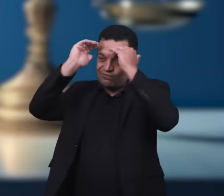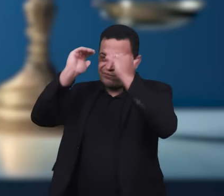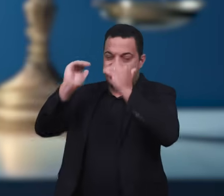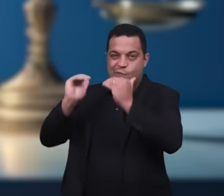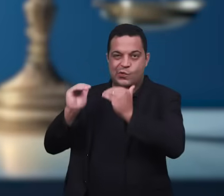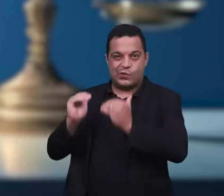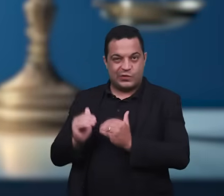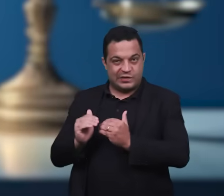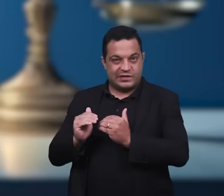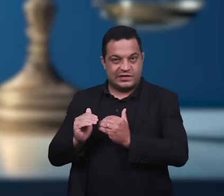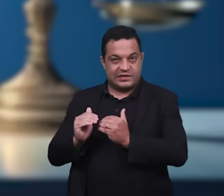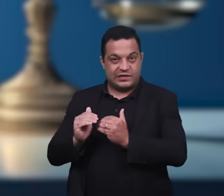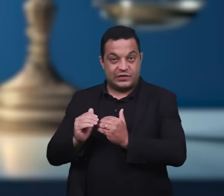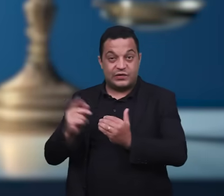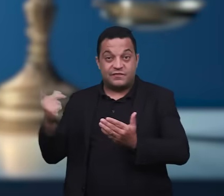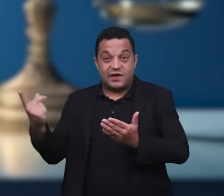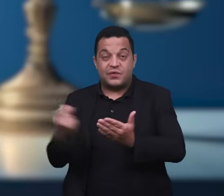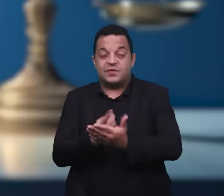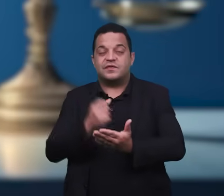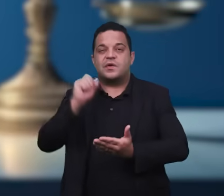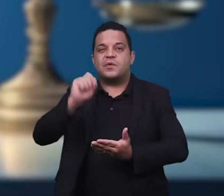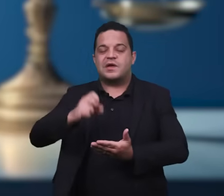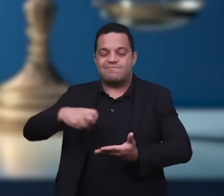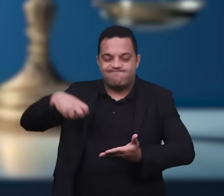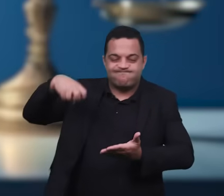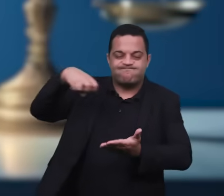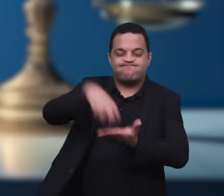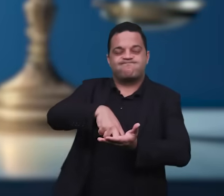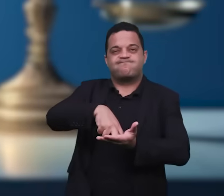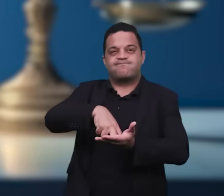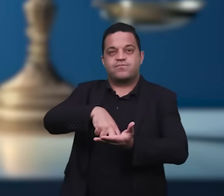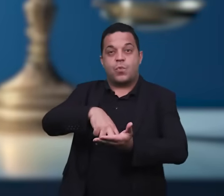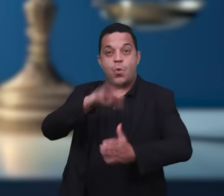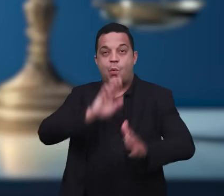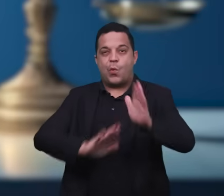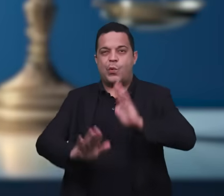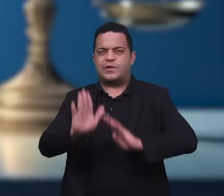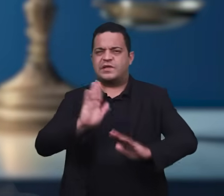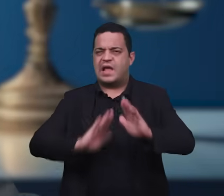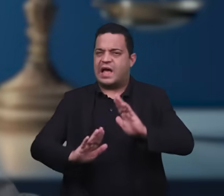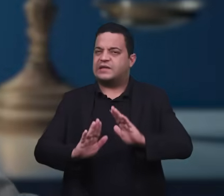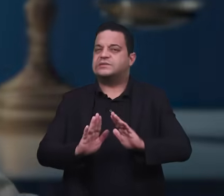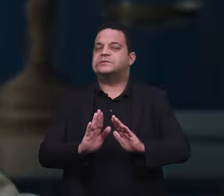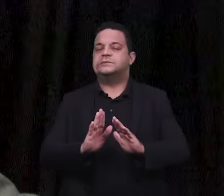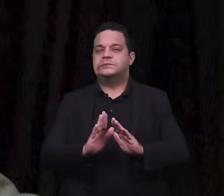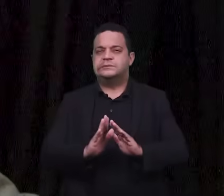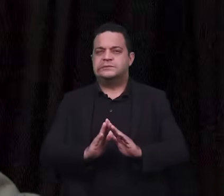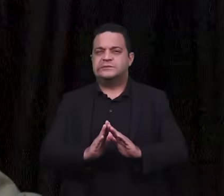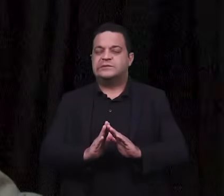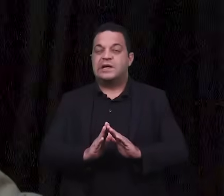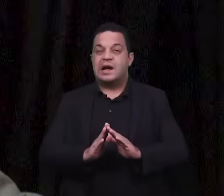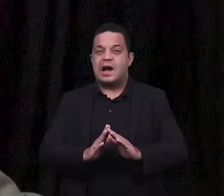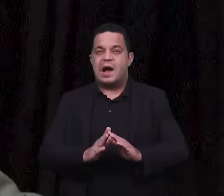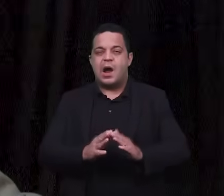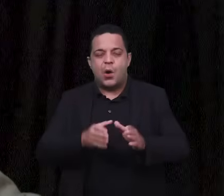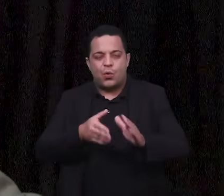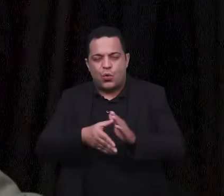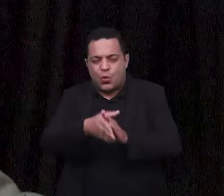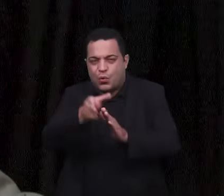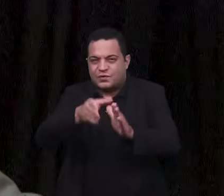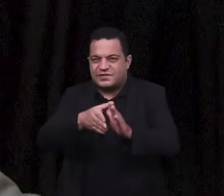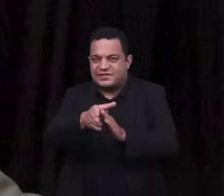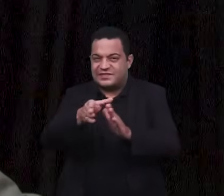resistem trarão sobre si mesmo condenação. É uma palavra dura, e nós,